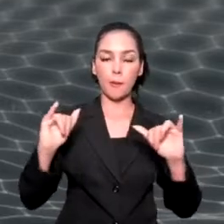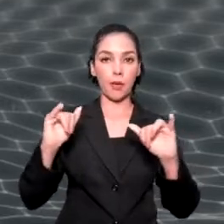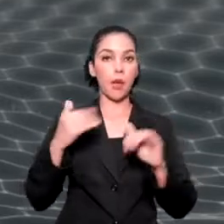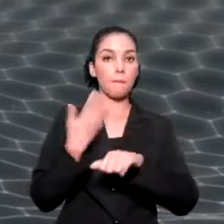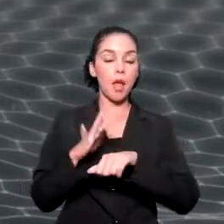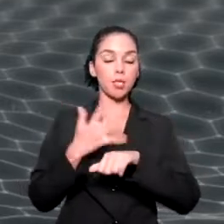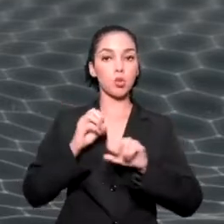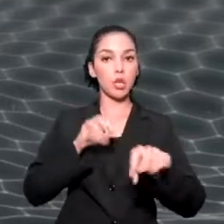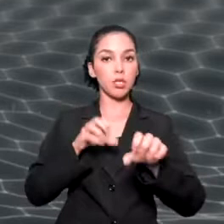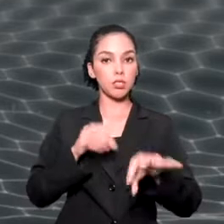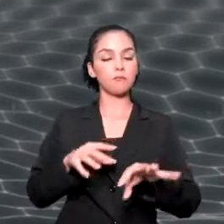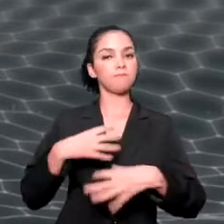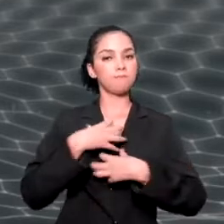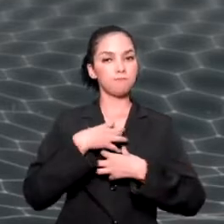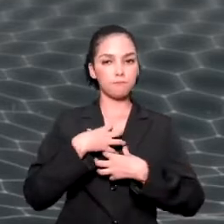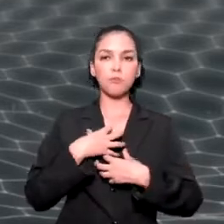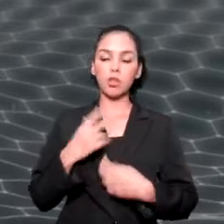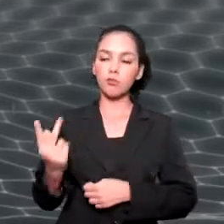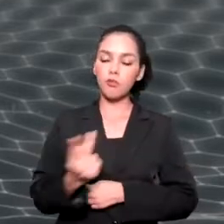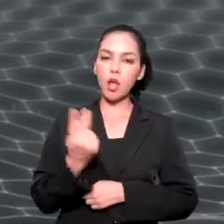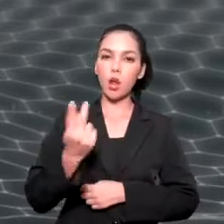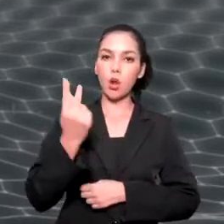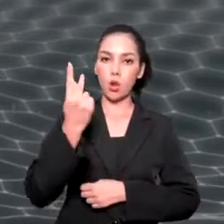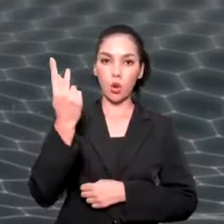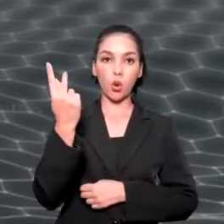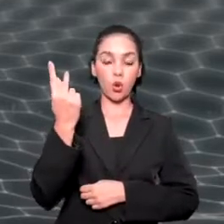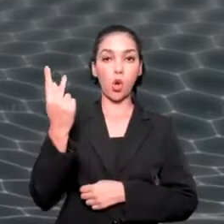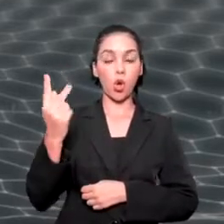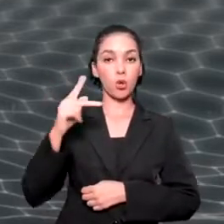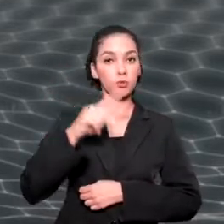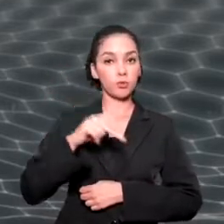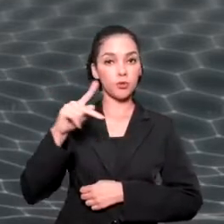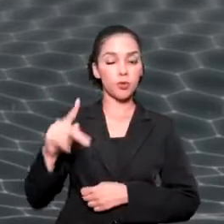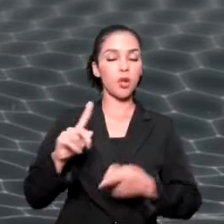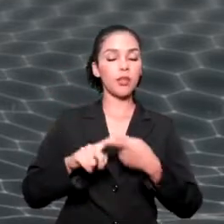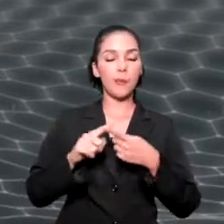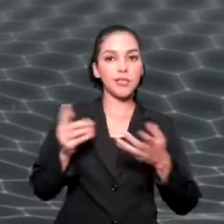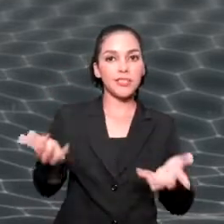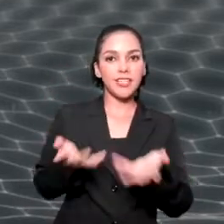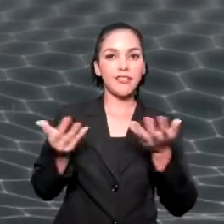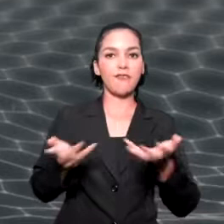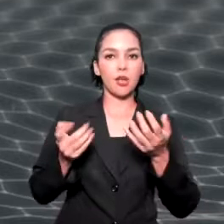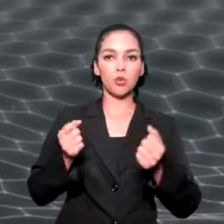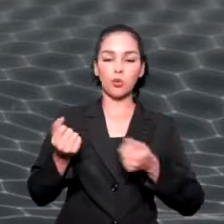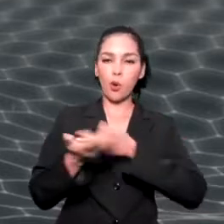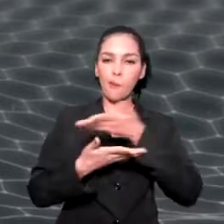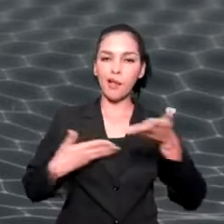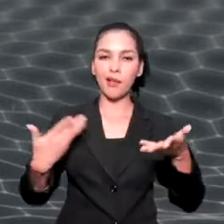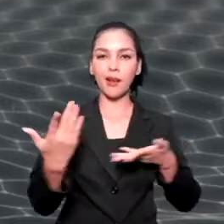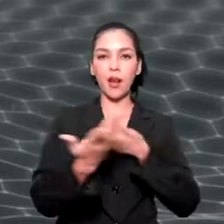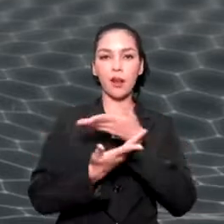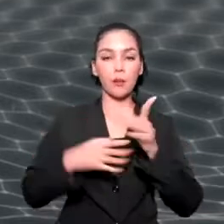a disseminação de práticas educativas flexíveis, valorizando a autoria docente